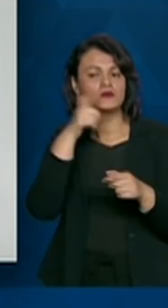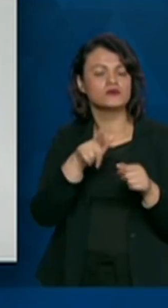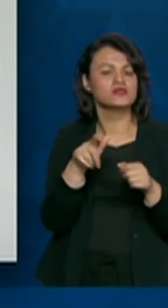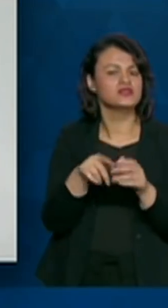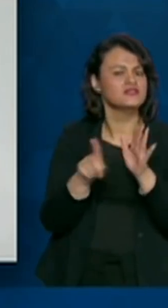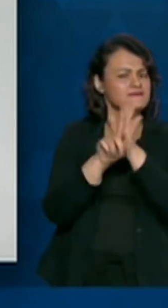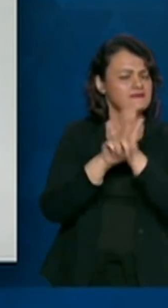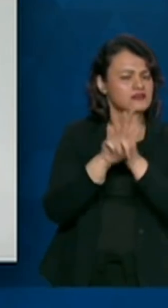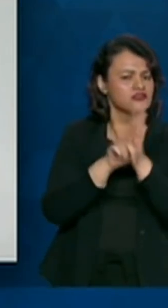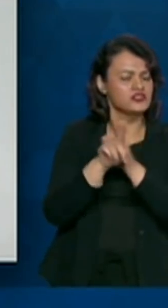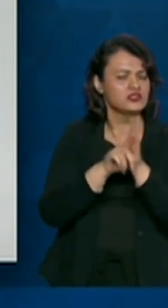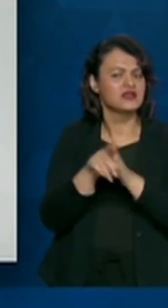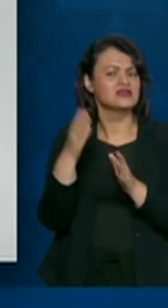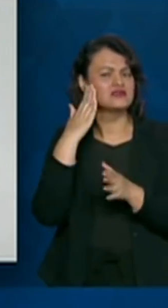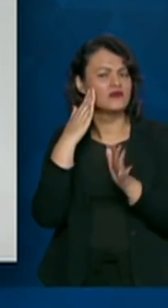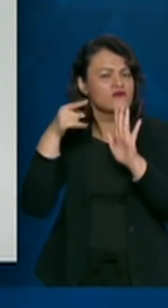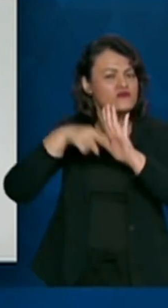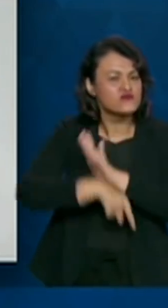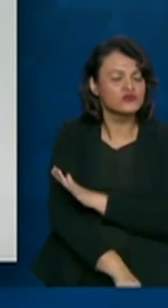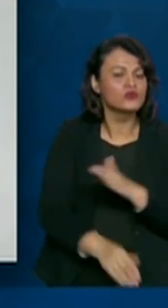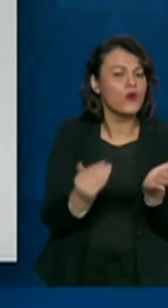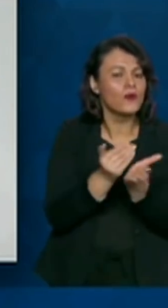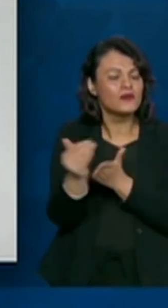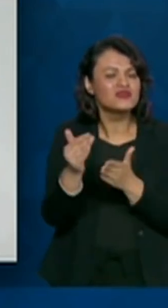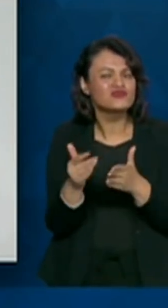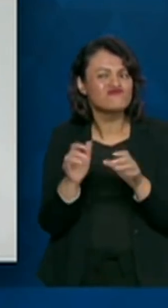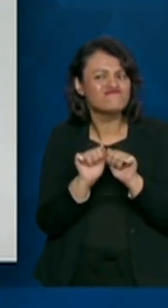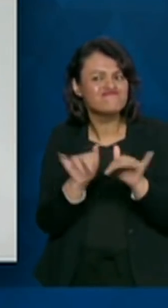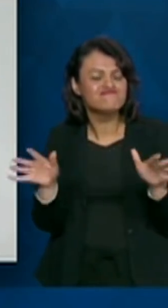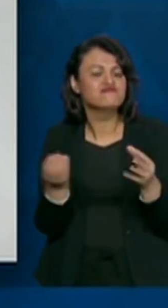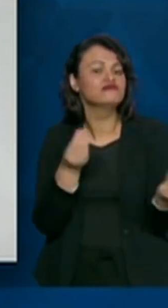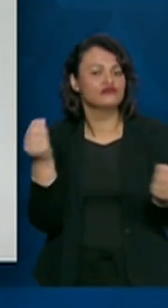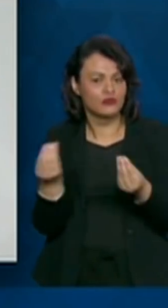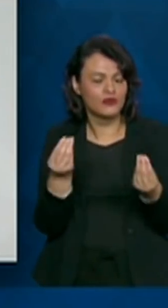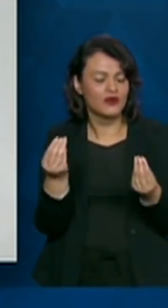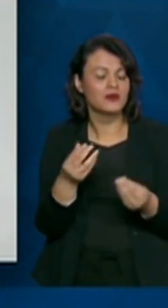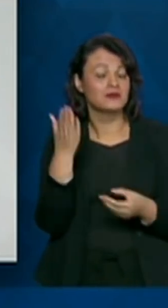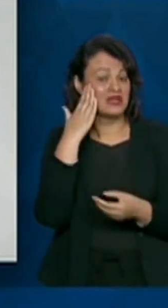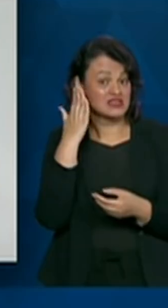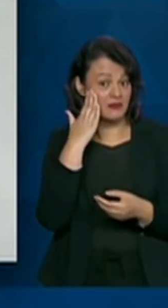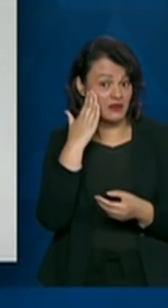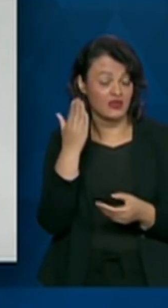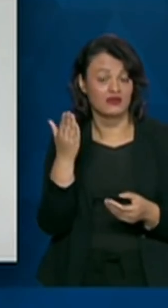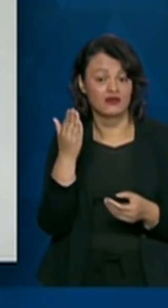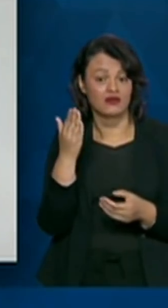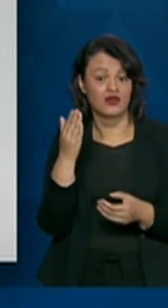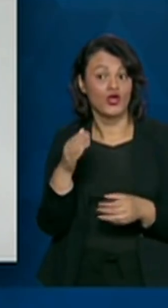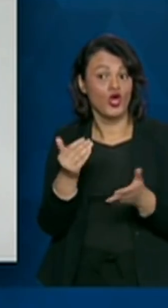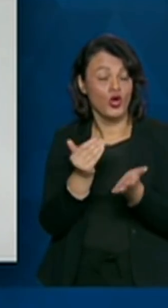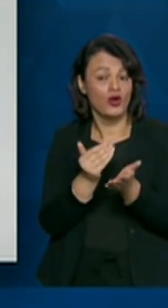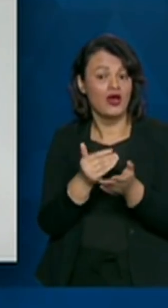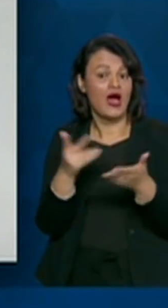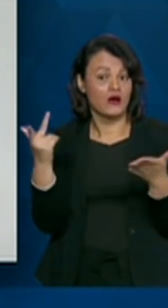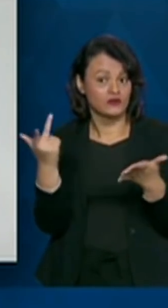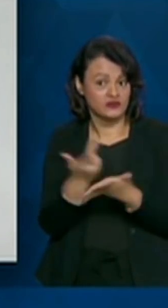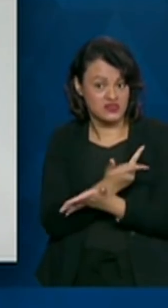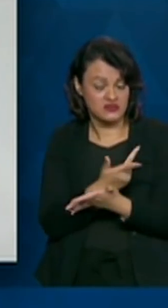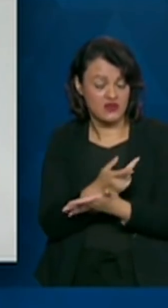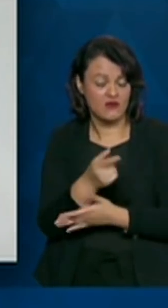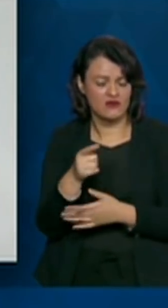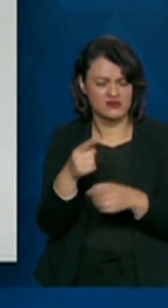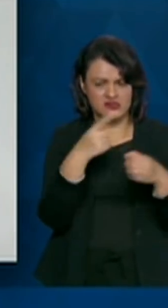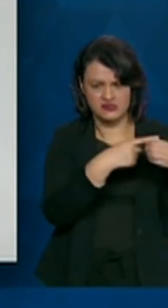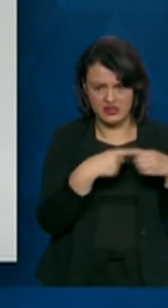de investigação com mais profundidade em relação a esses casos, para ver se eles realmente foram casos que tiveram